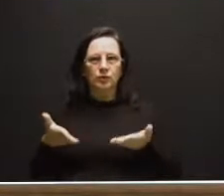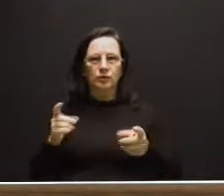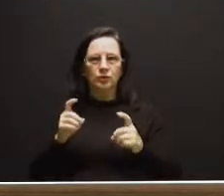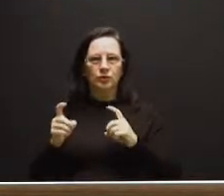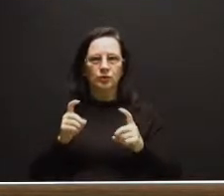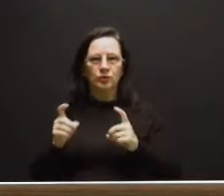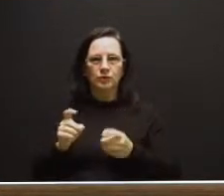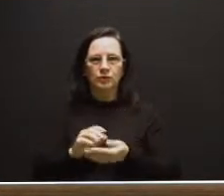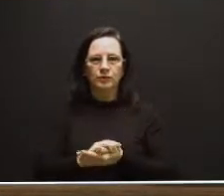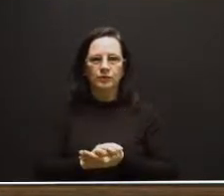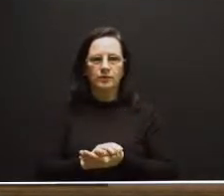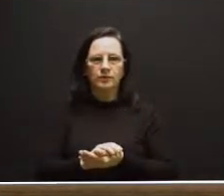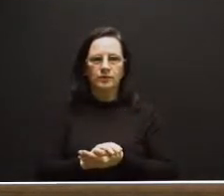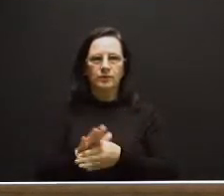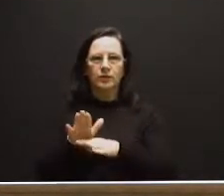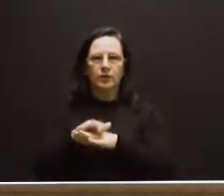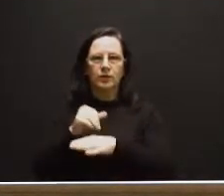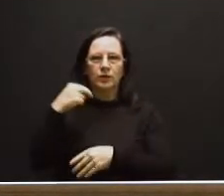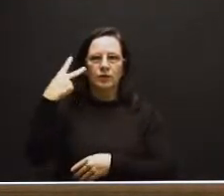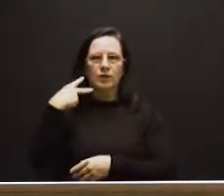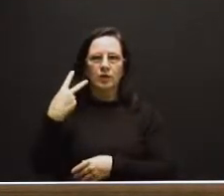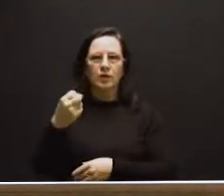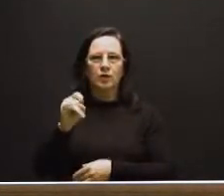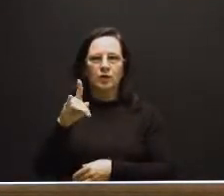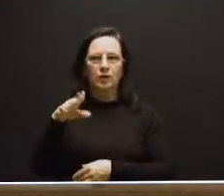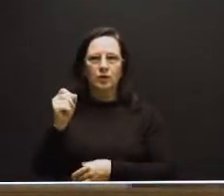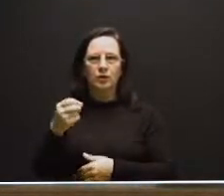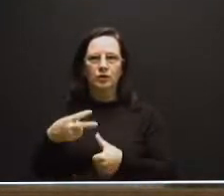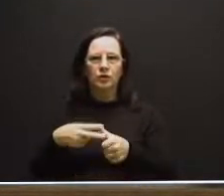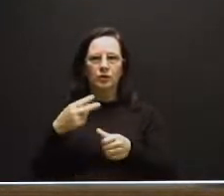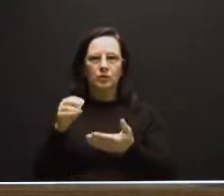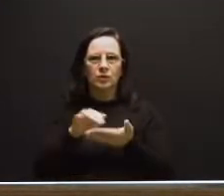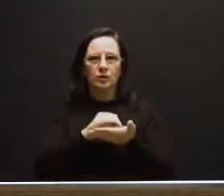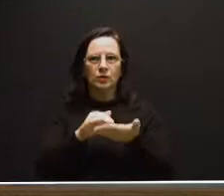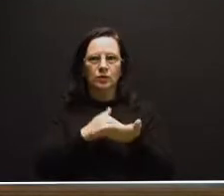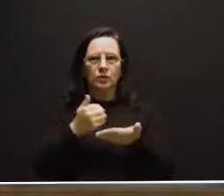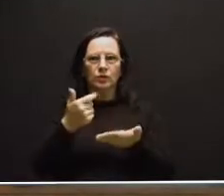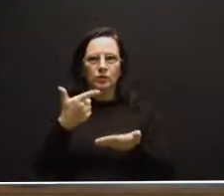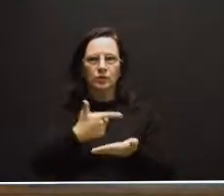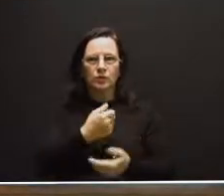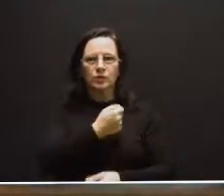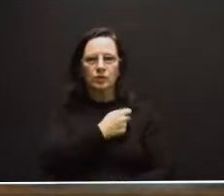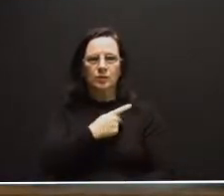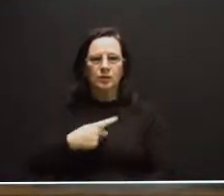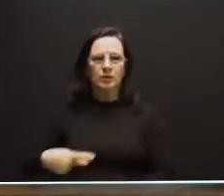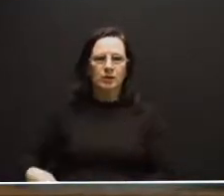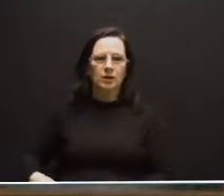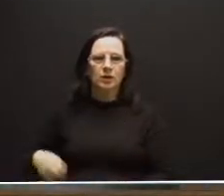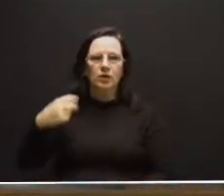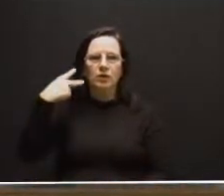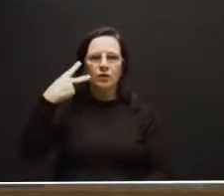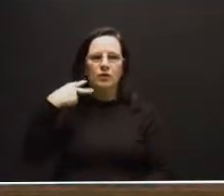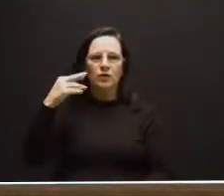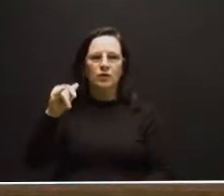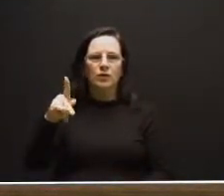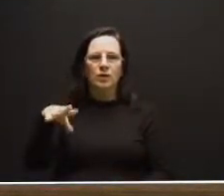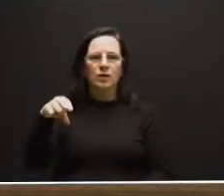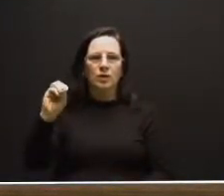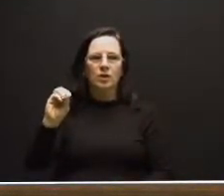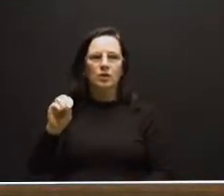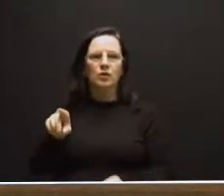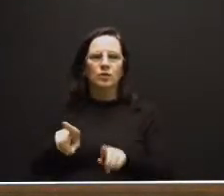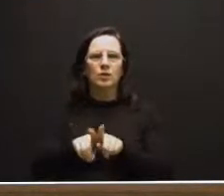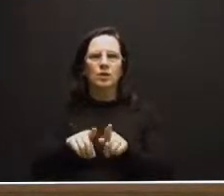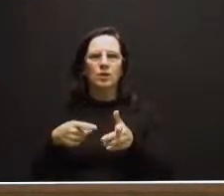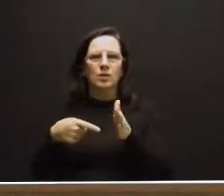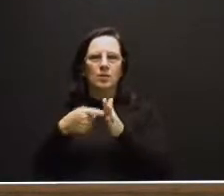presente sessão convidou o vereador sérgio segundo secretário assume a vice-presidência vereador agnaldo alves de